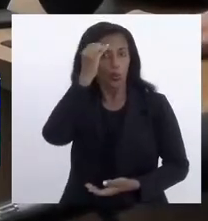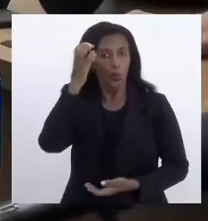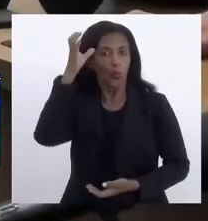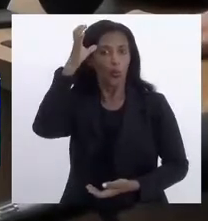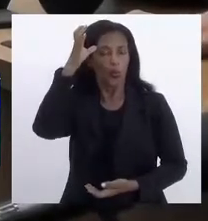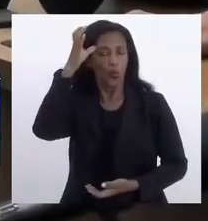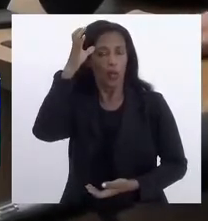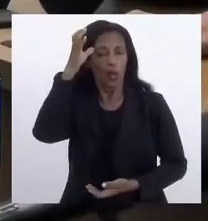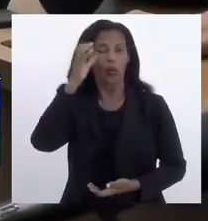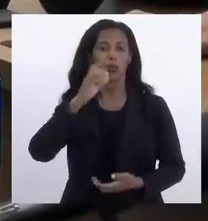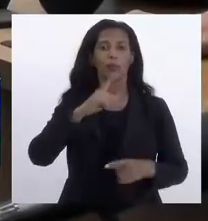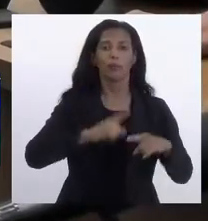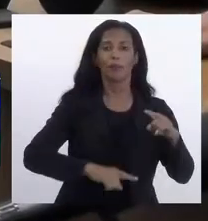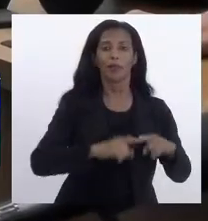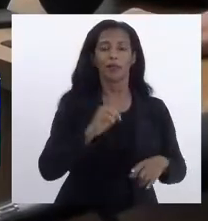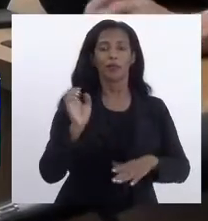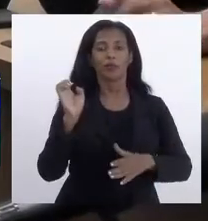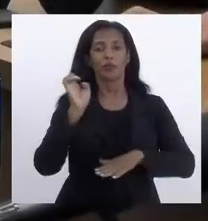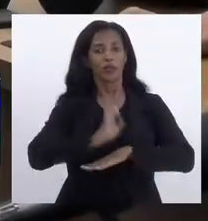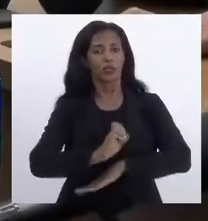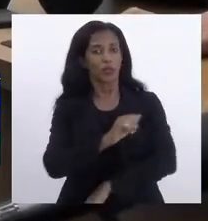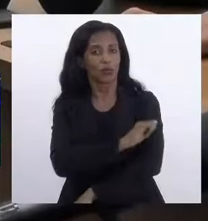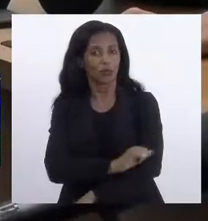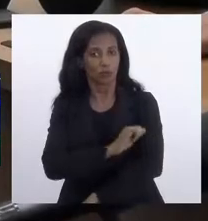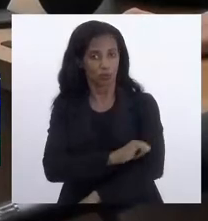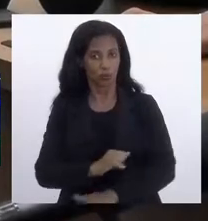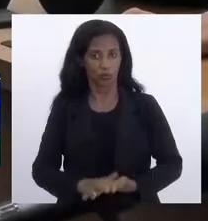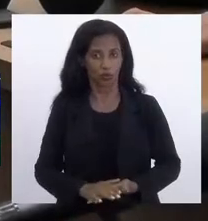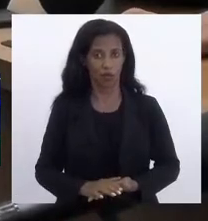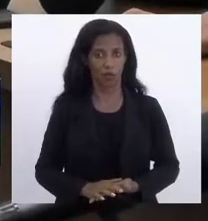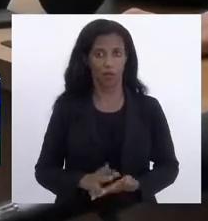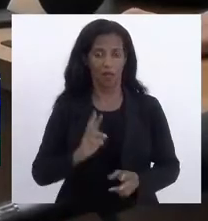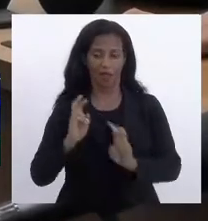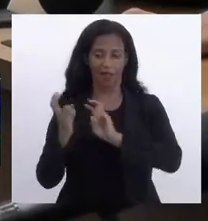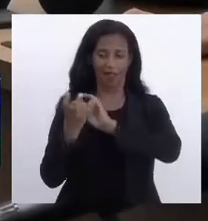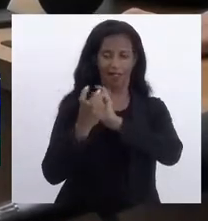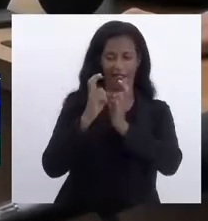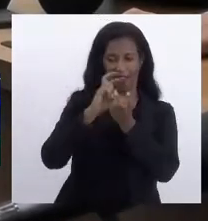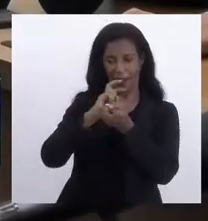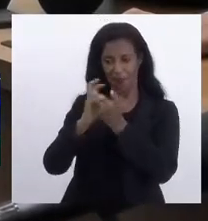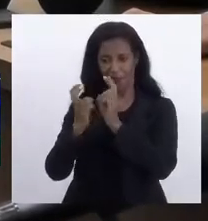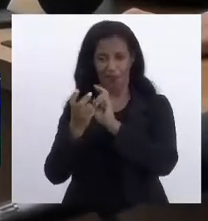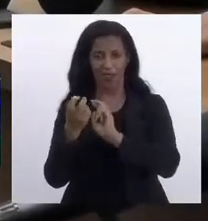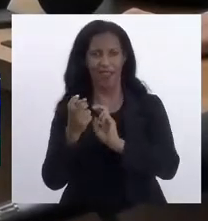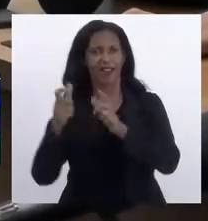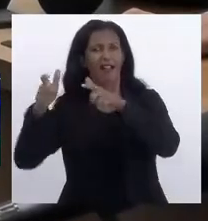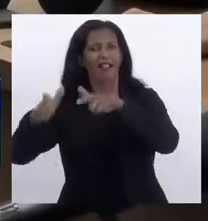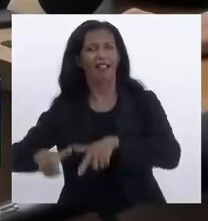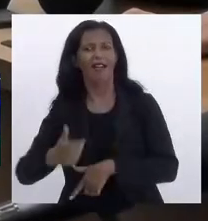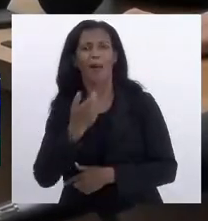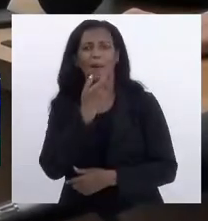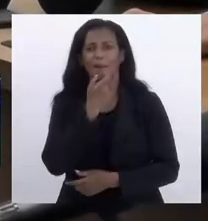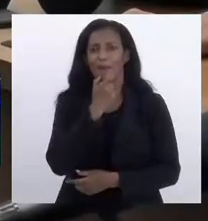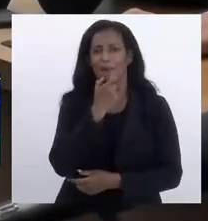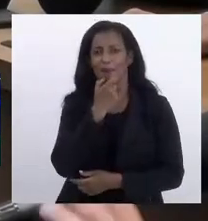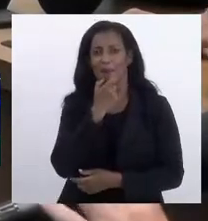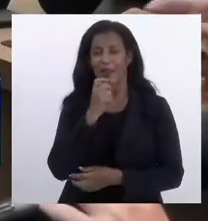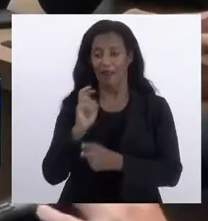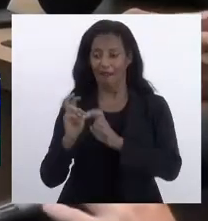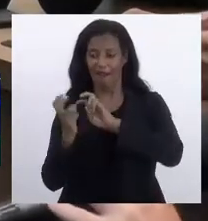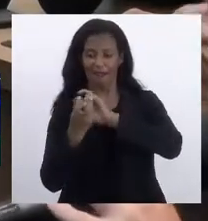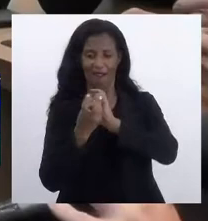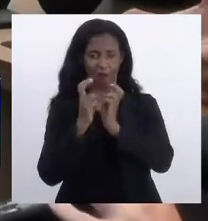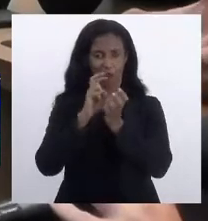do imaterial do Estado do Rio de Janeiro, a Roda de Capoeira da Penha. A Roda de Capoeira, senhor